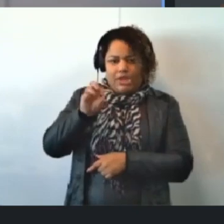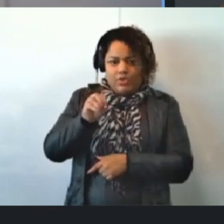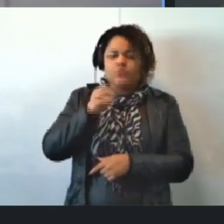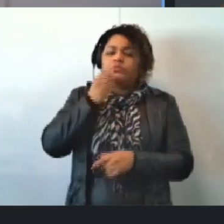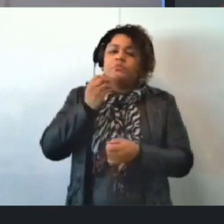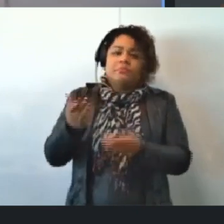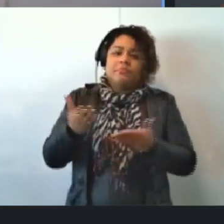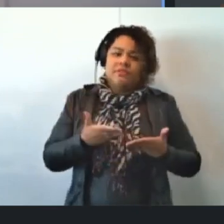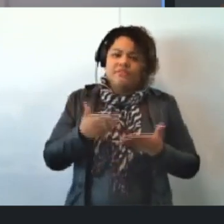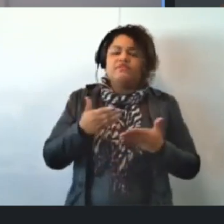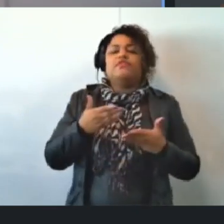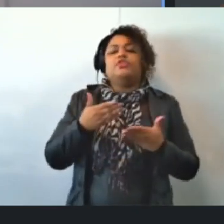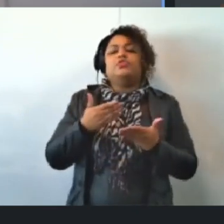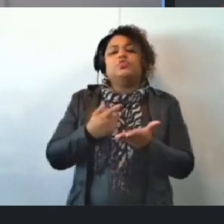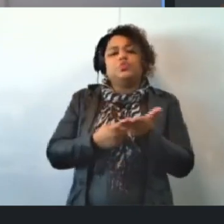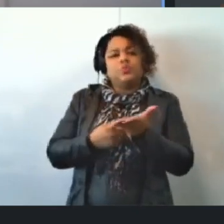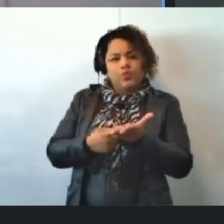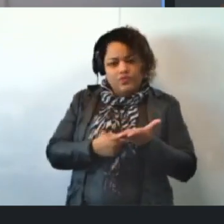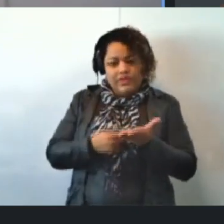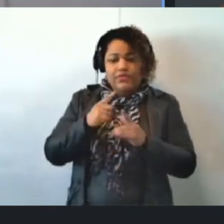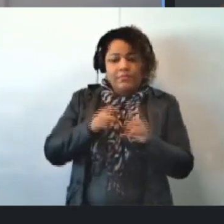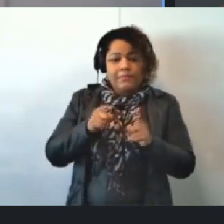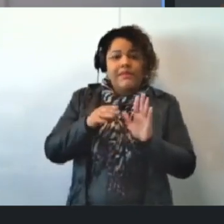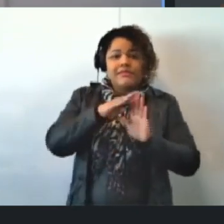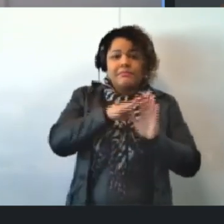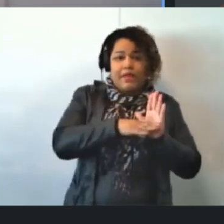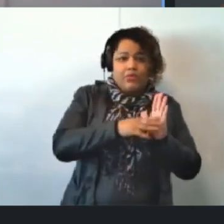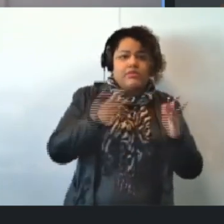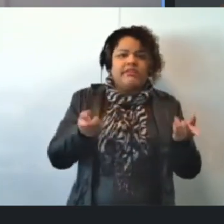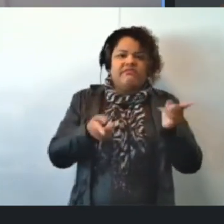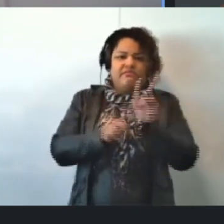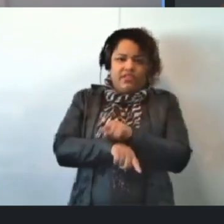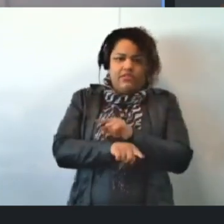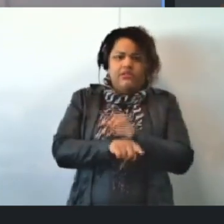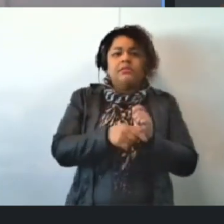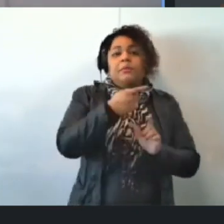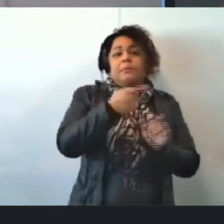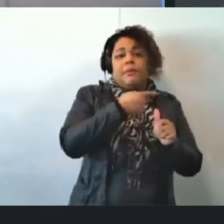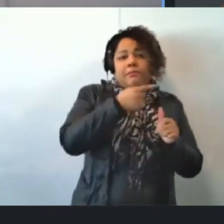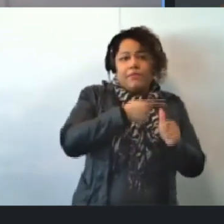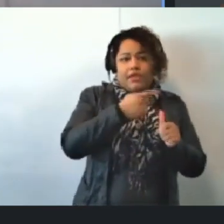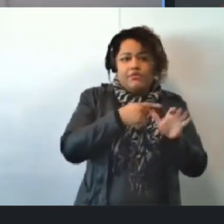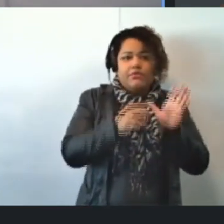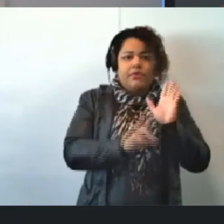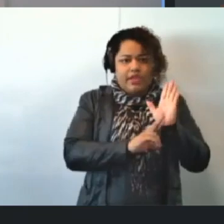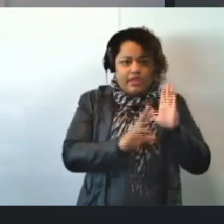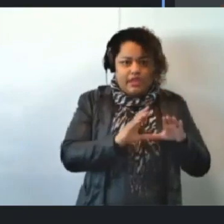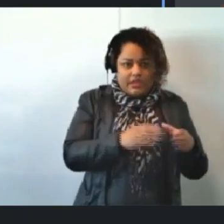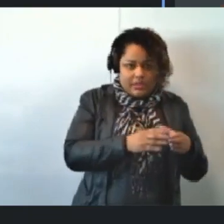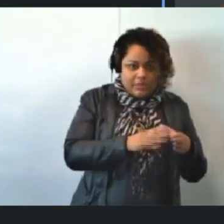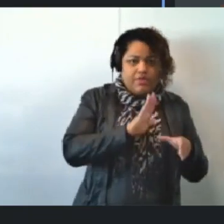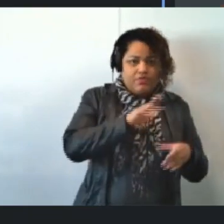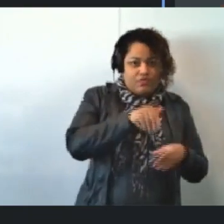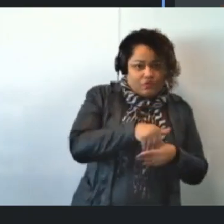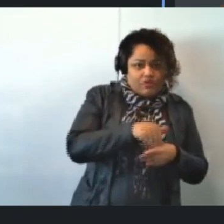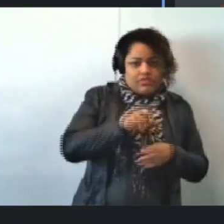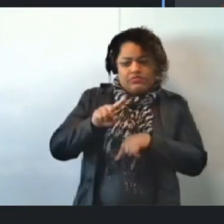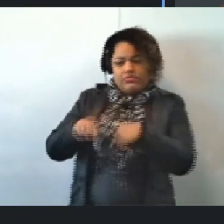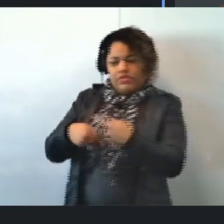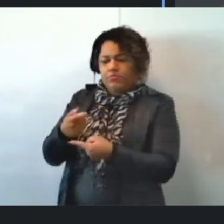inversão de pauta e primeiro apreciar os requerimentos, e na sequência daremos continuidade com a audiência pública.